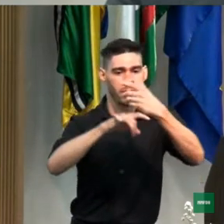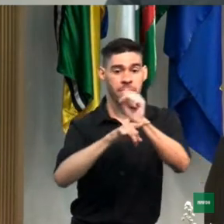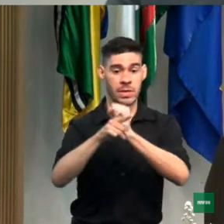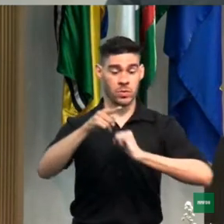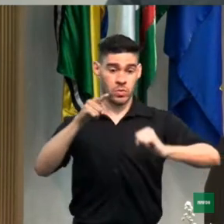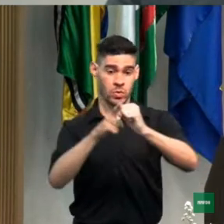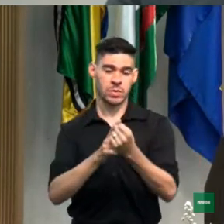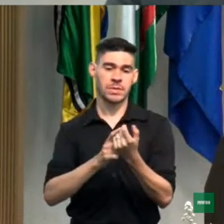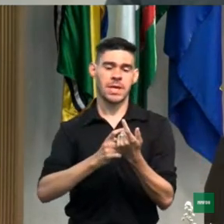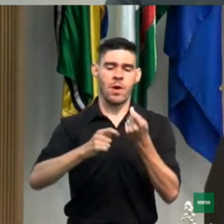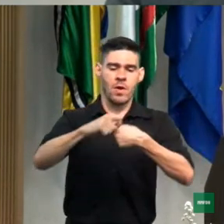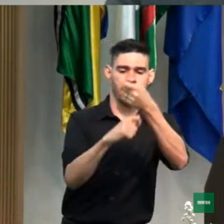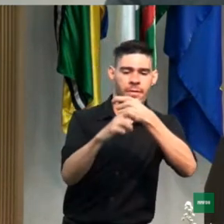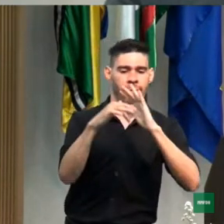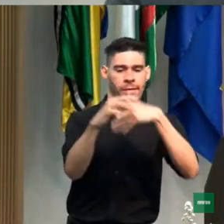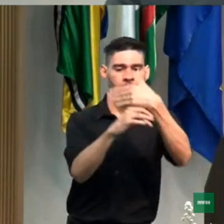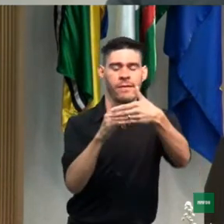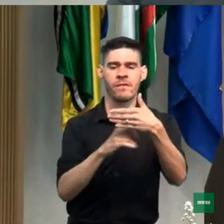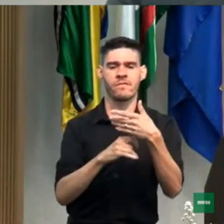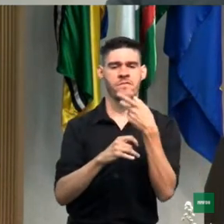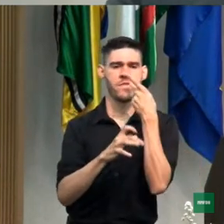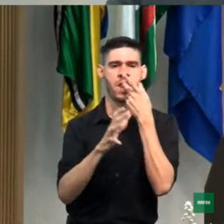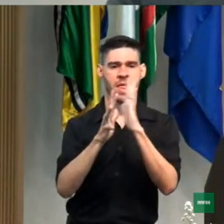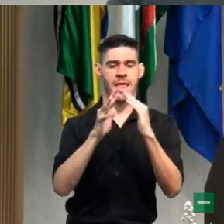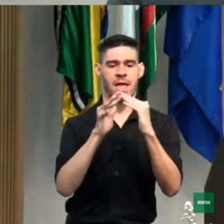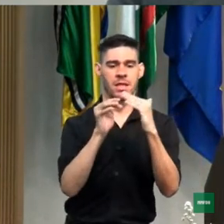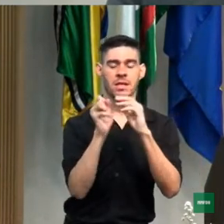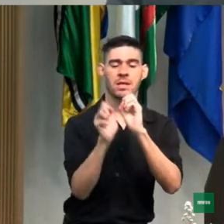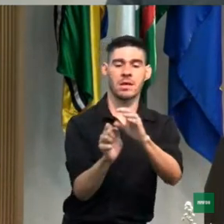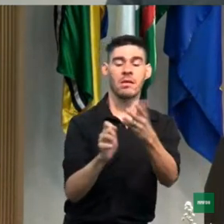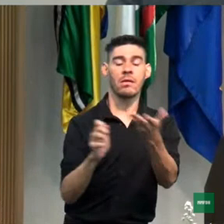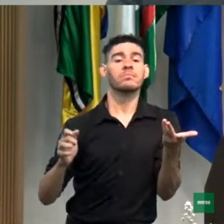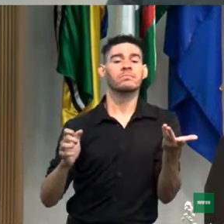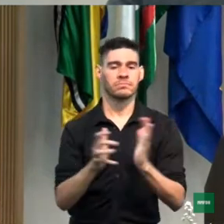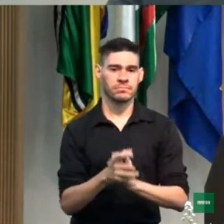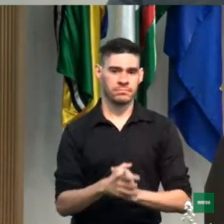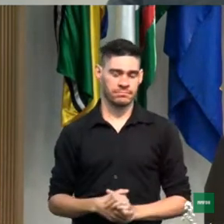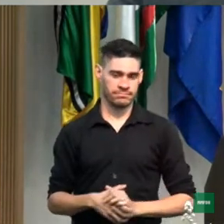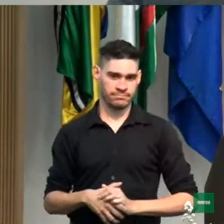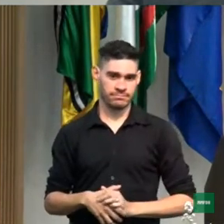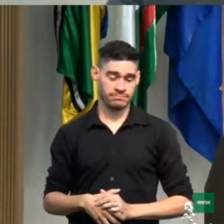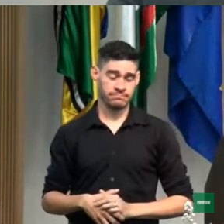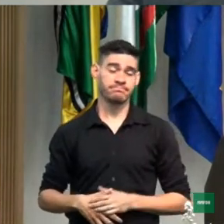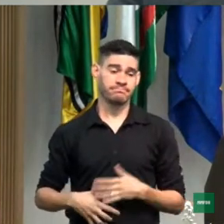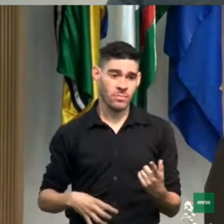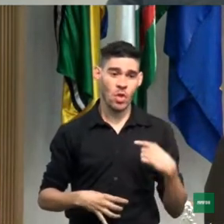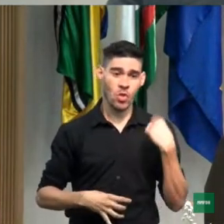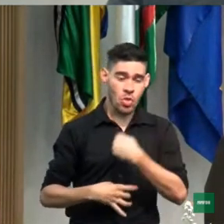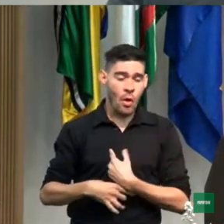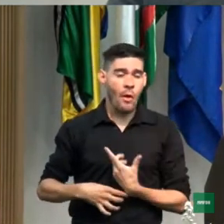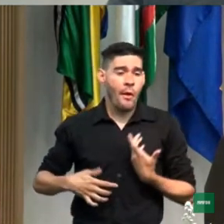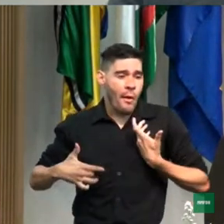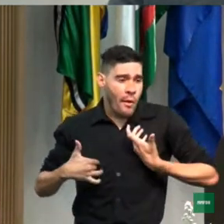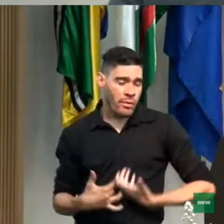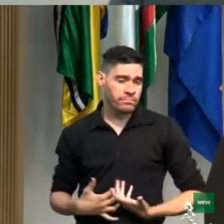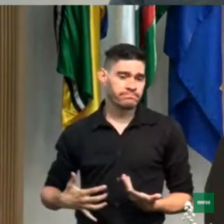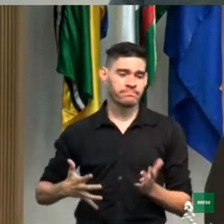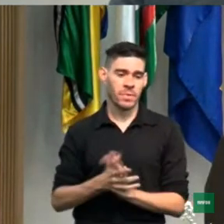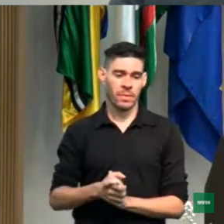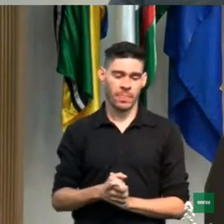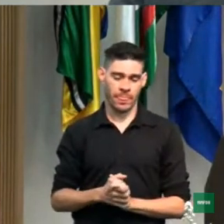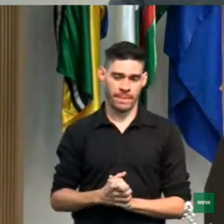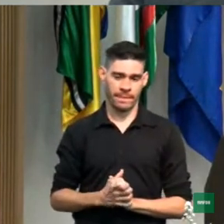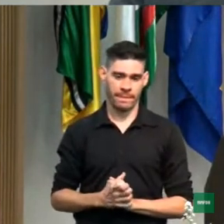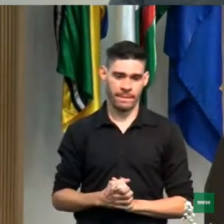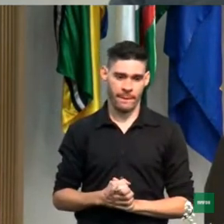falar de homeschooling, sem falar de ensino domiciliar? Senhores, nós estamos cansados, nós estamos com essa voz rouca, a Tati nem conseguiu falar, a Ana